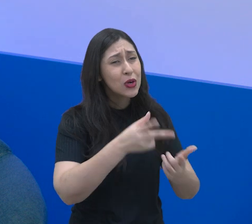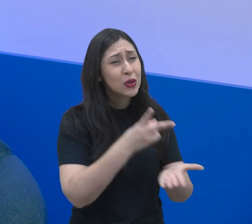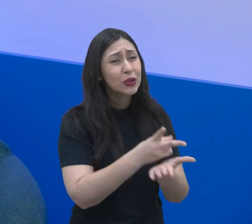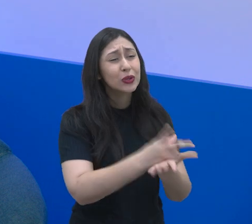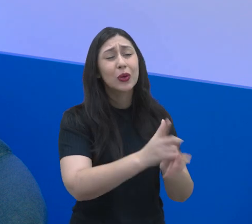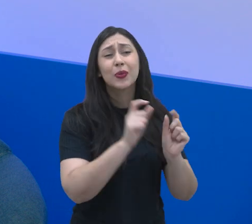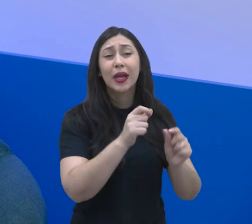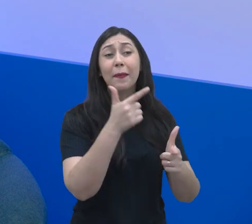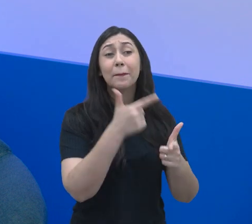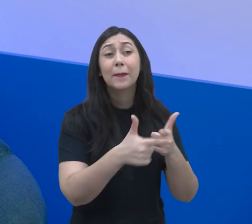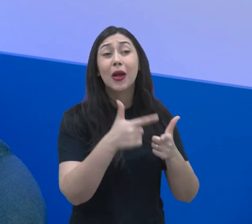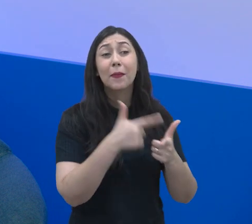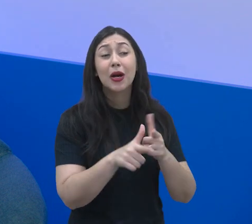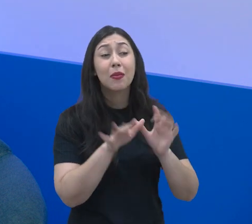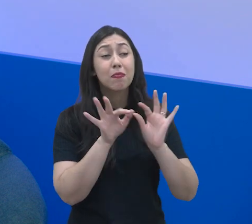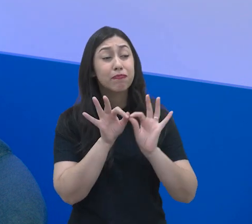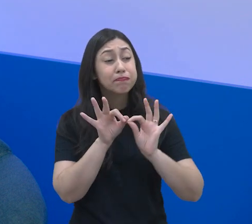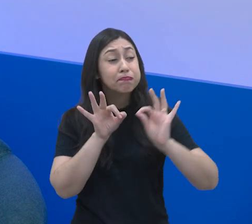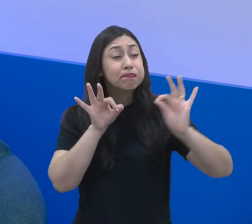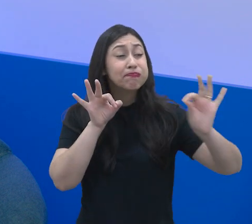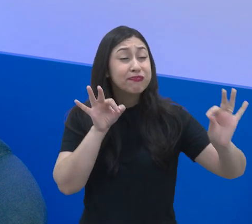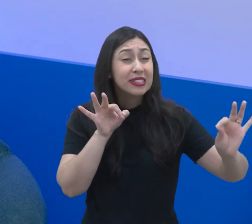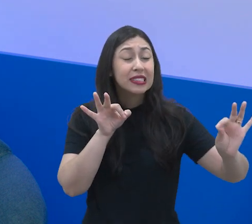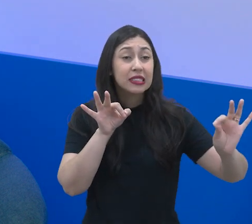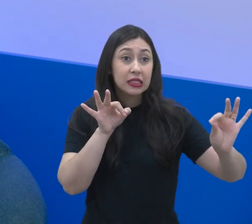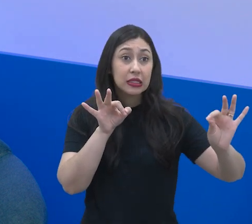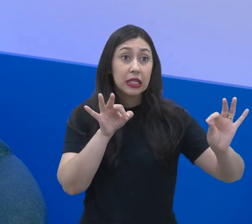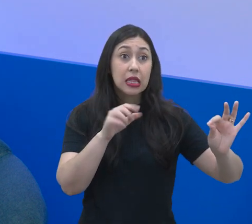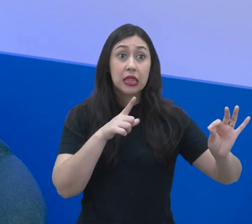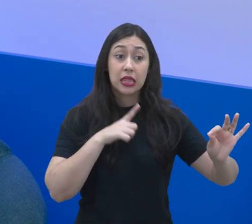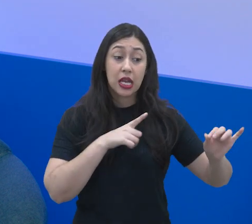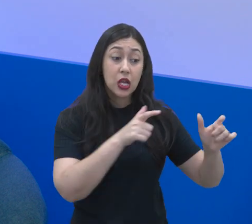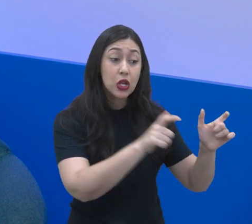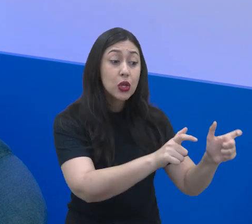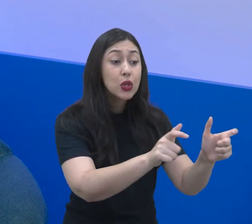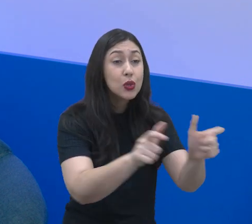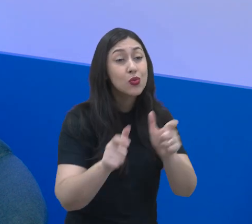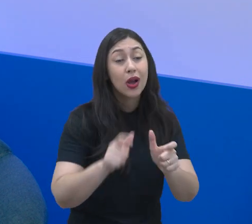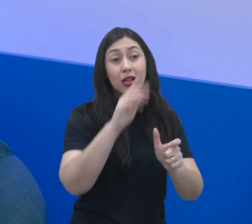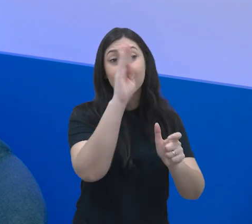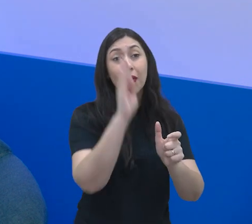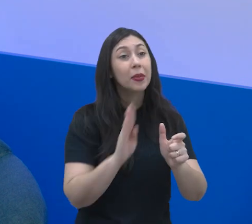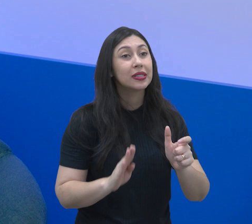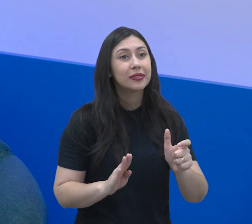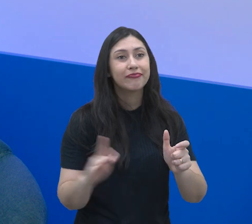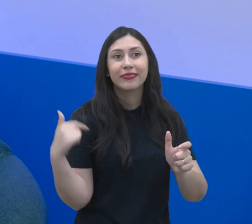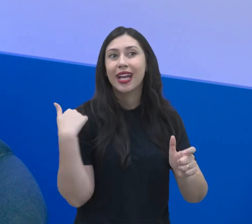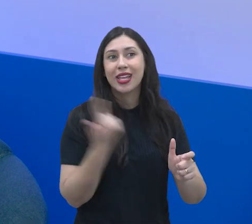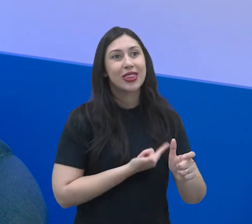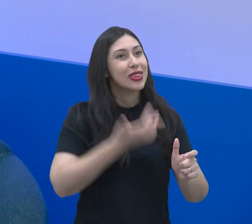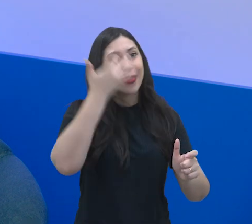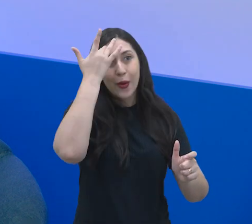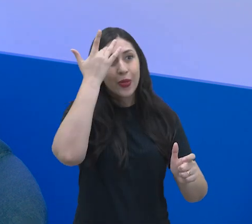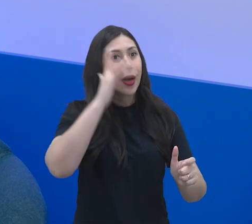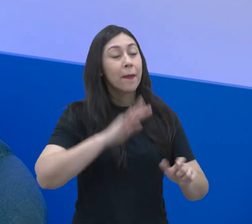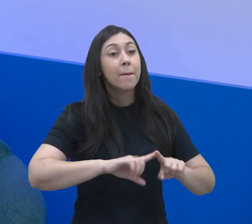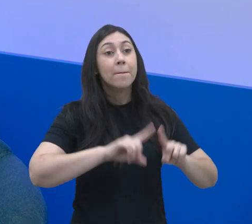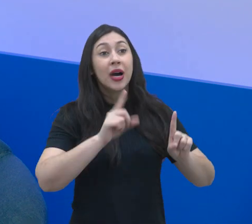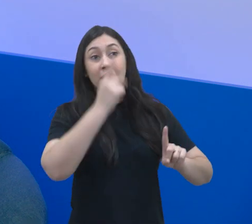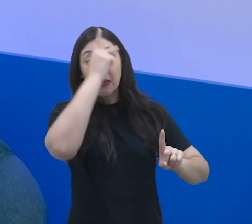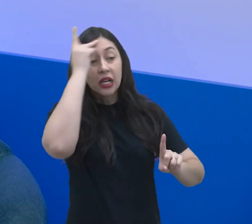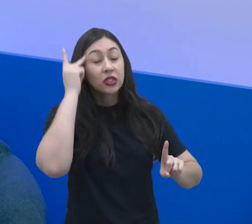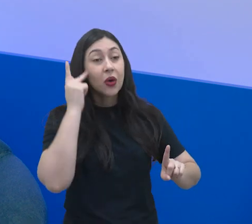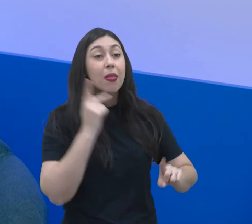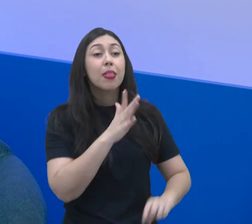que ainda seja essa barreira territorial que a gente já citou, tá bom? Existem lugares no Brasil que a gente nem imagina, mas as